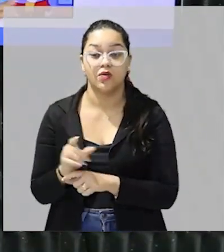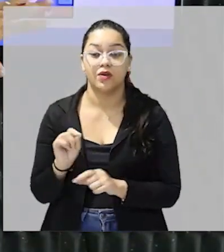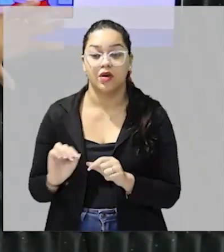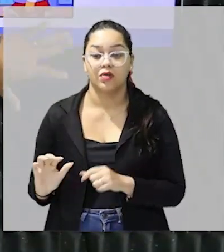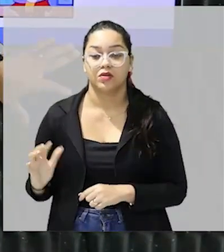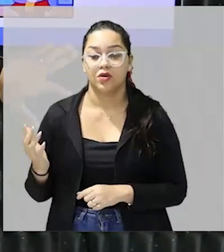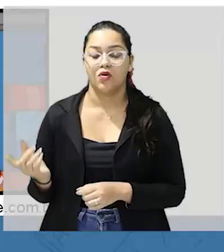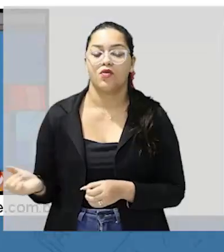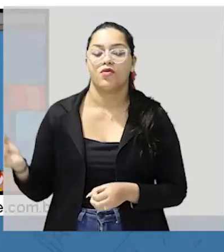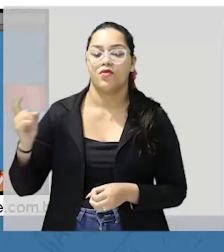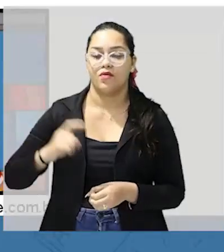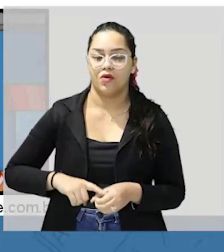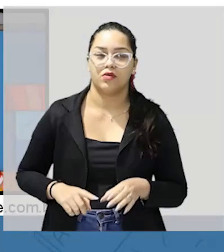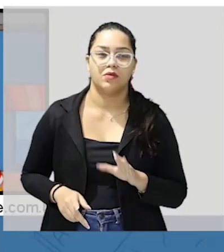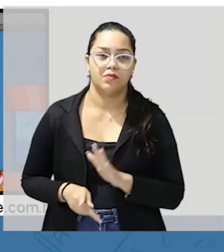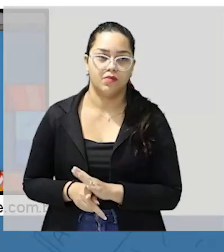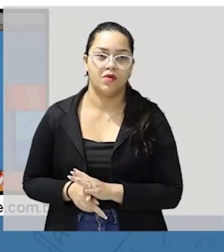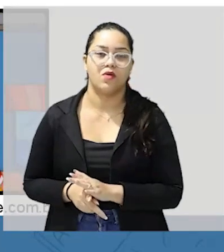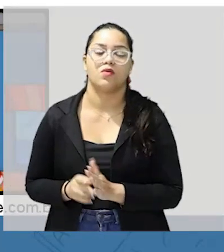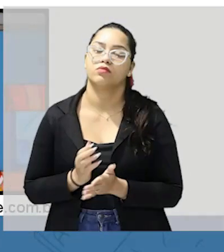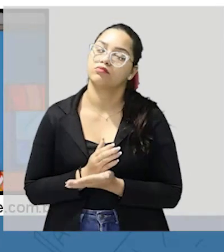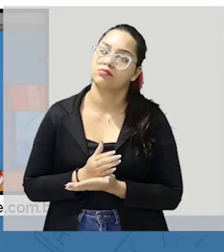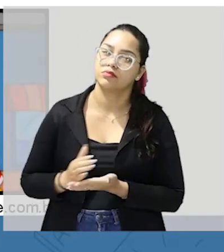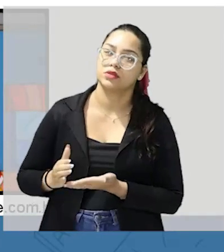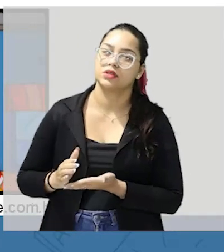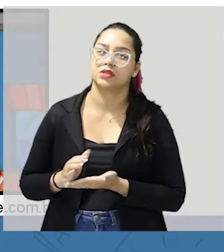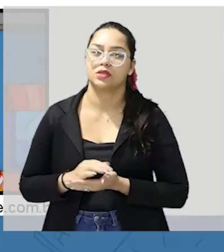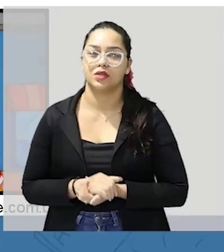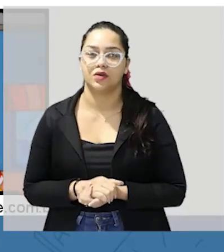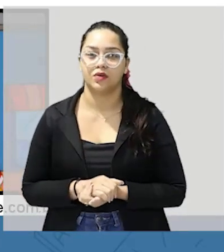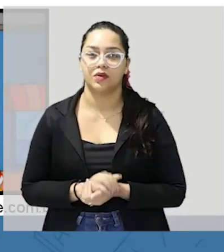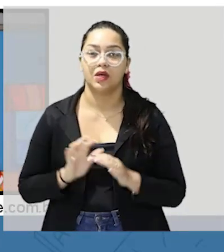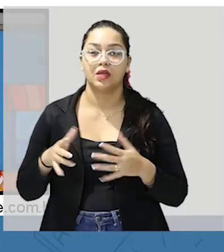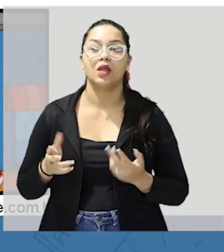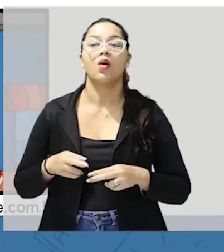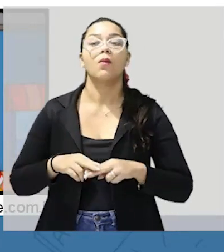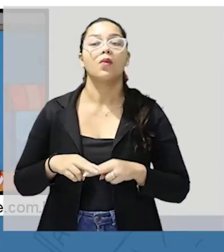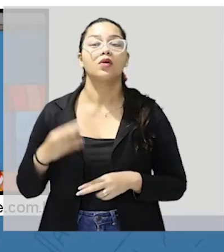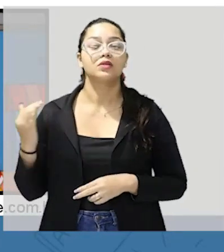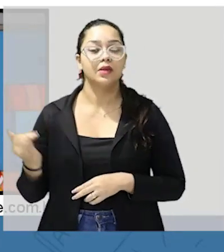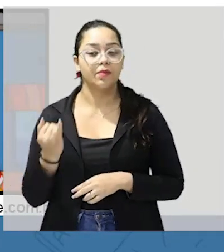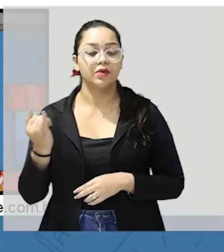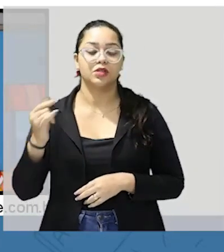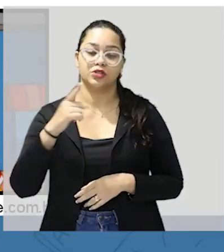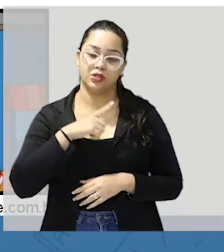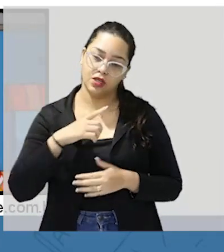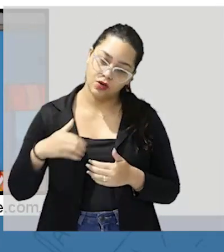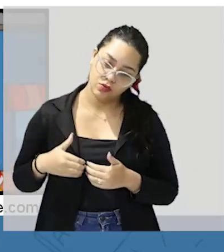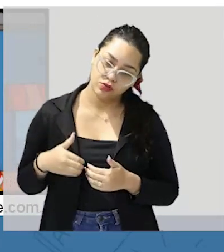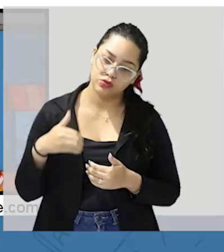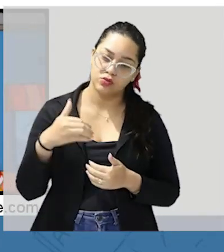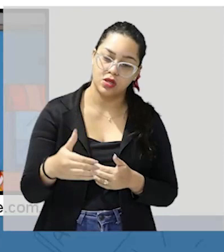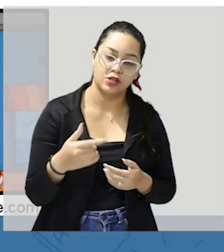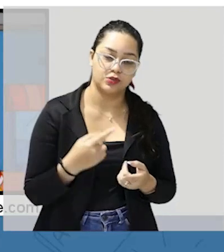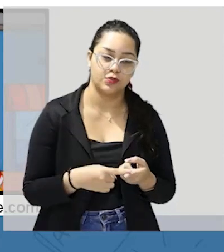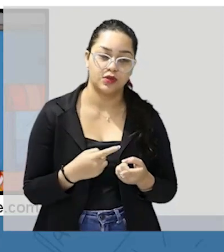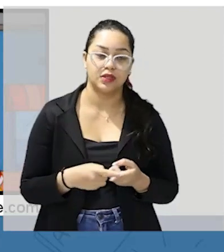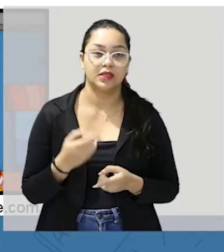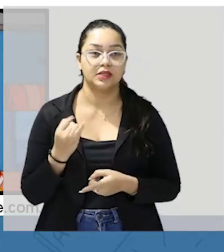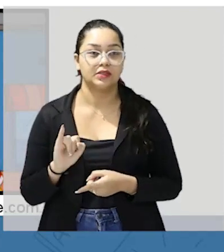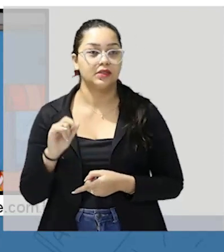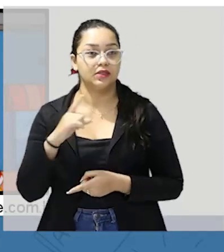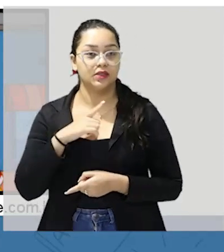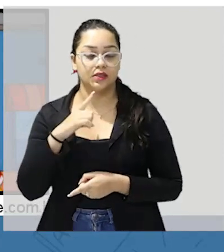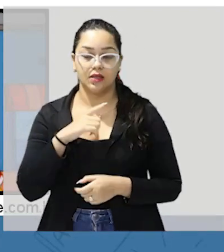aconteceu? Ele volta para aquele estado inicial. Então, por isso é importante que tenha continuidade, porque se houver